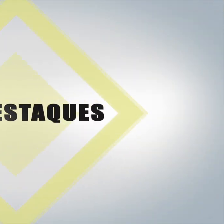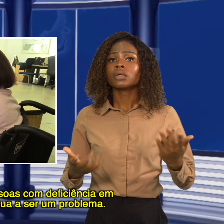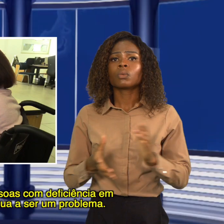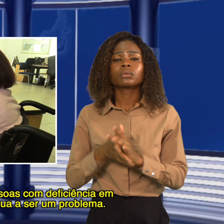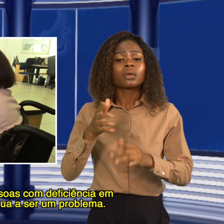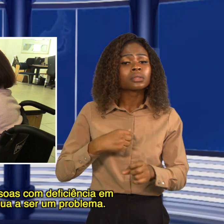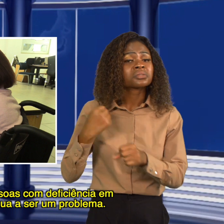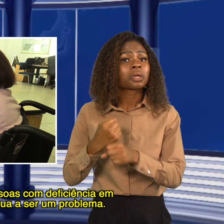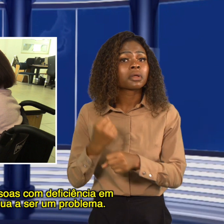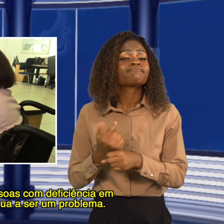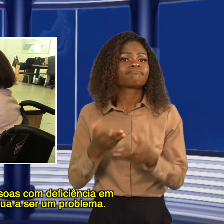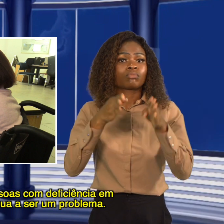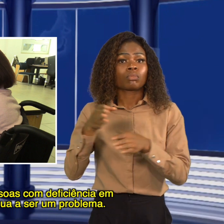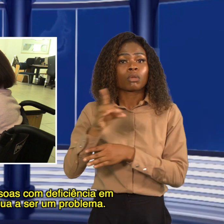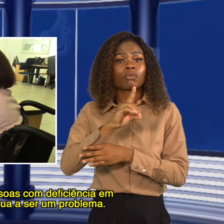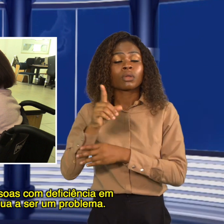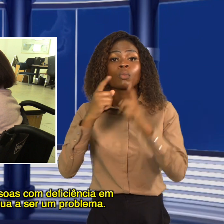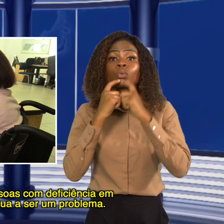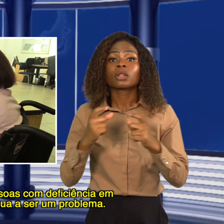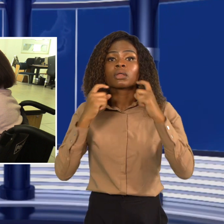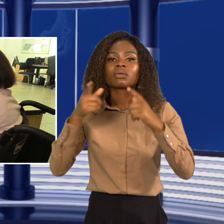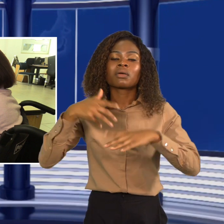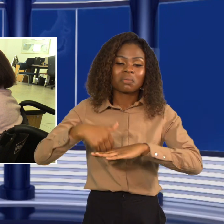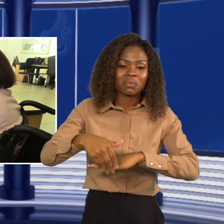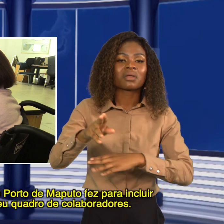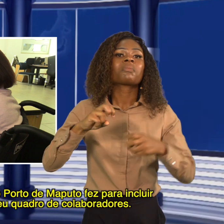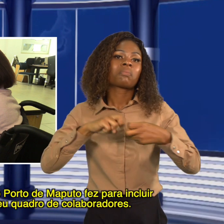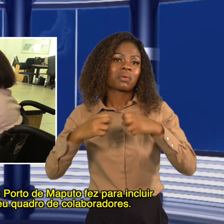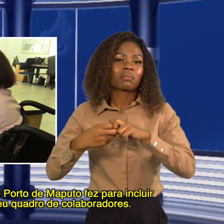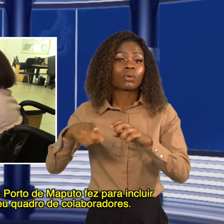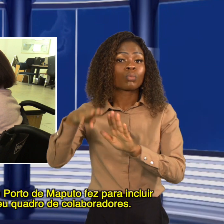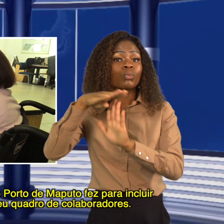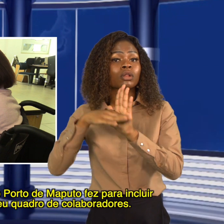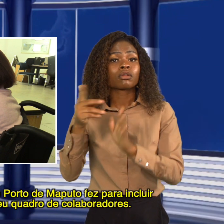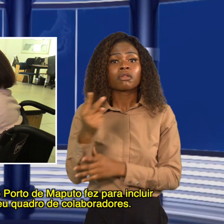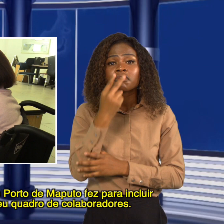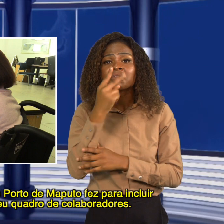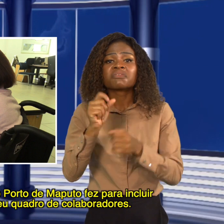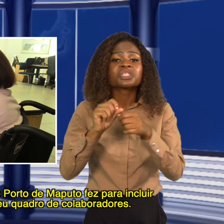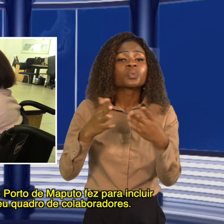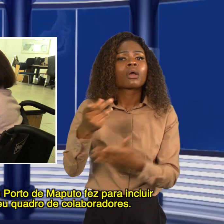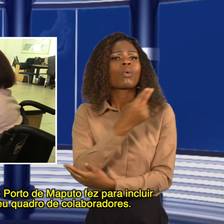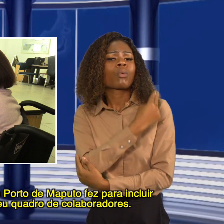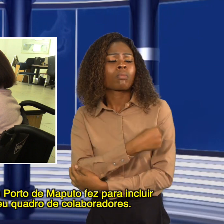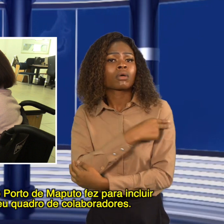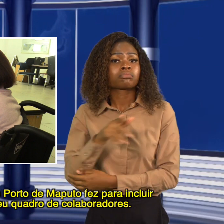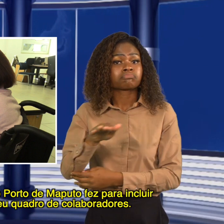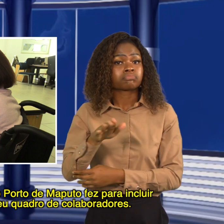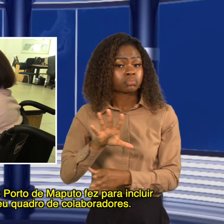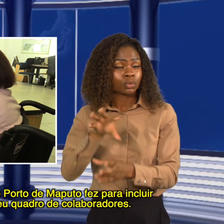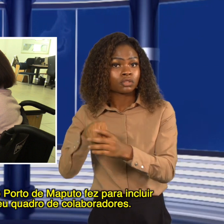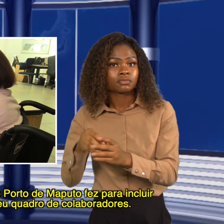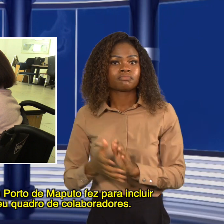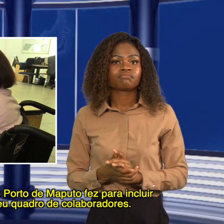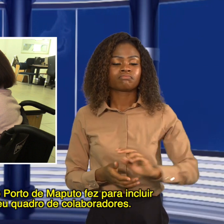O emprego para pessoas com deficiência em Moçambique continua a ser um problema. Neste programa, veja o que o Porto de Maputo fez para incluir esta camada